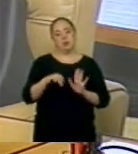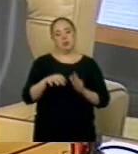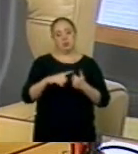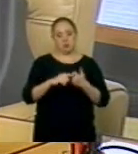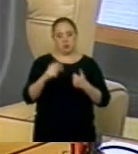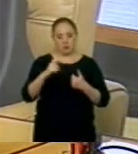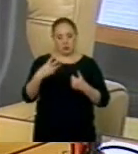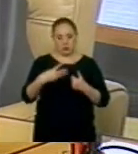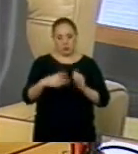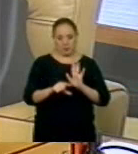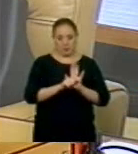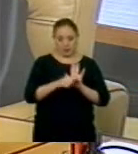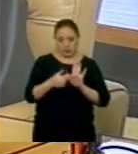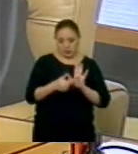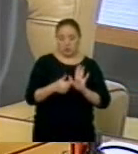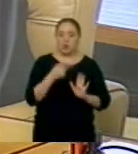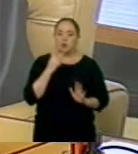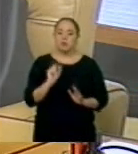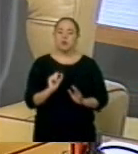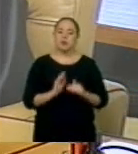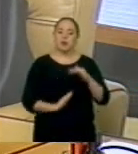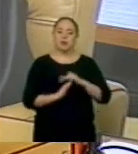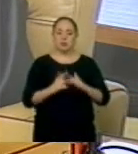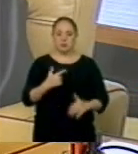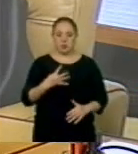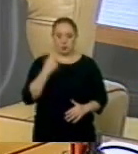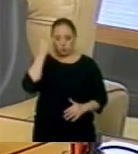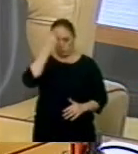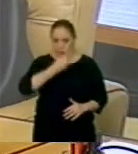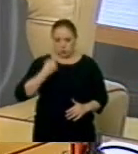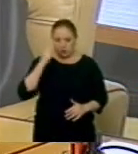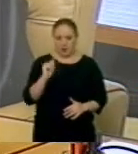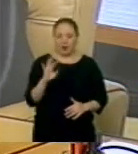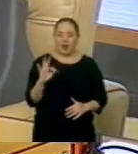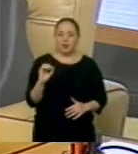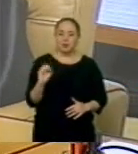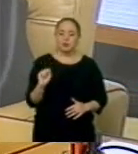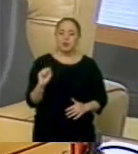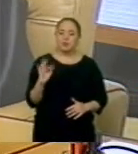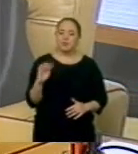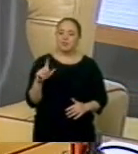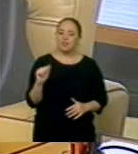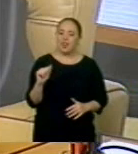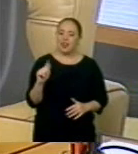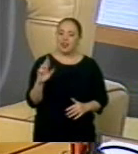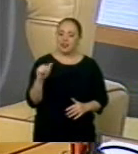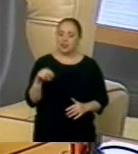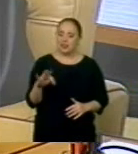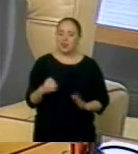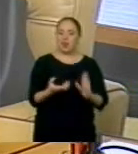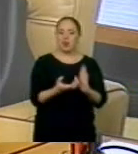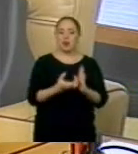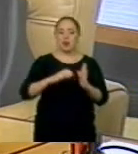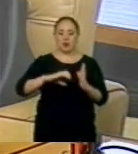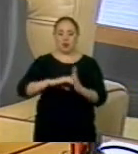parágrafo 2º, que determina a remessa em 24 horas dos autos de flagrante à casa respectiva, para